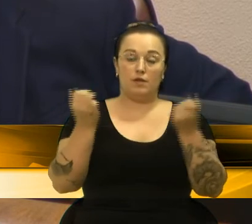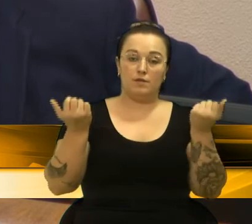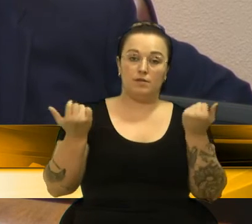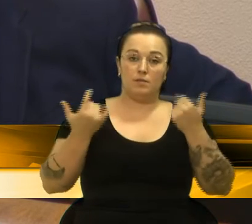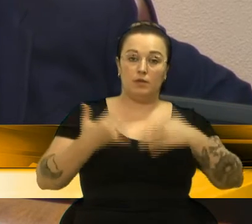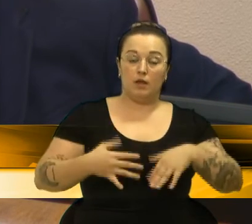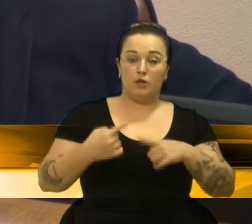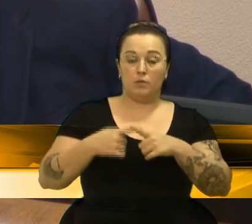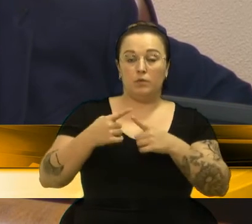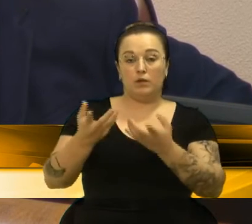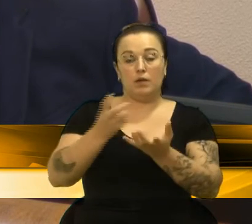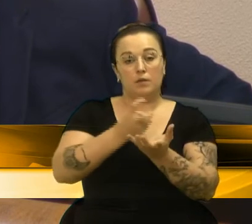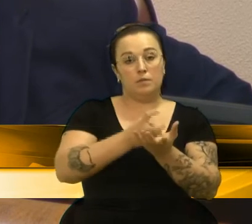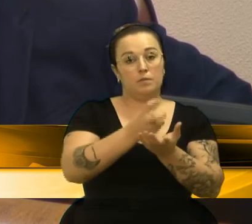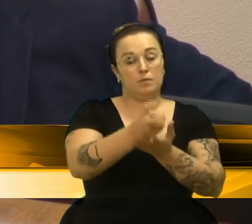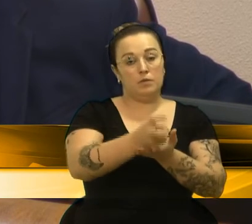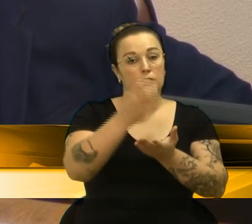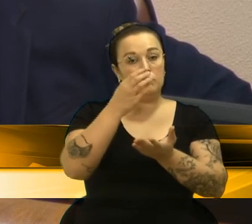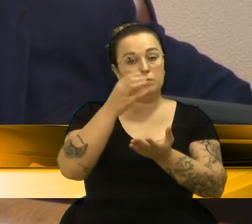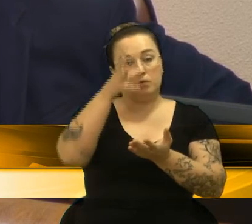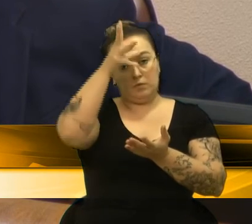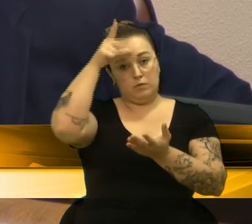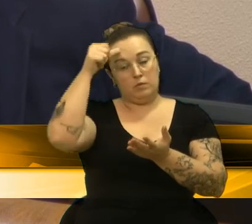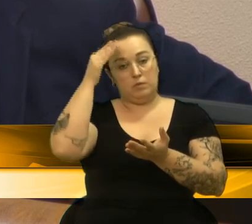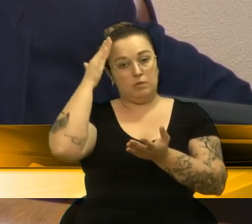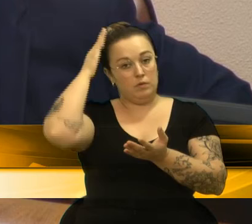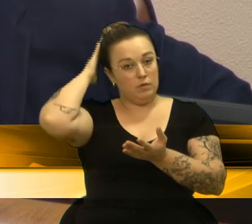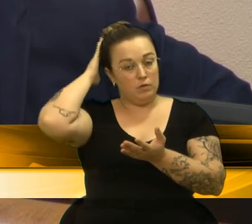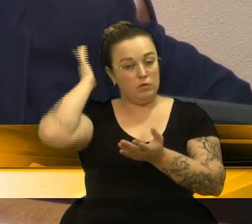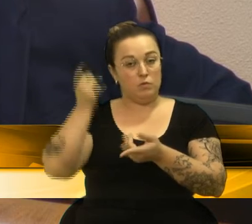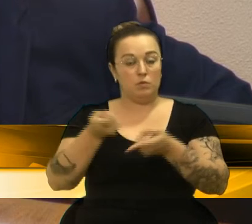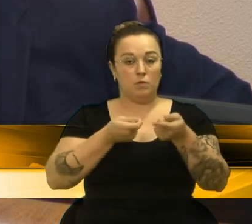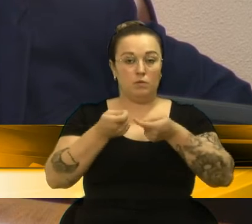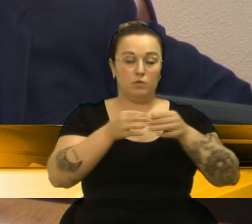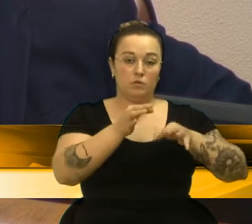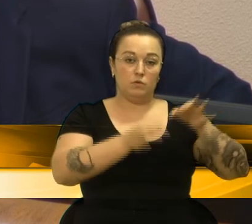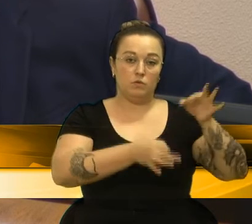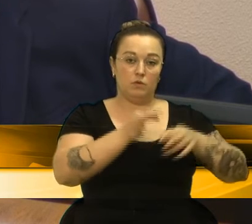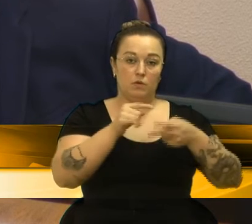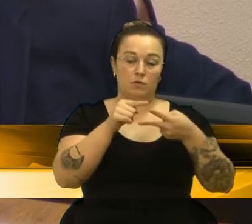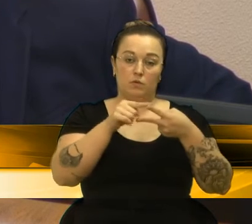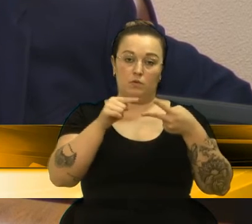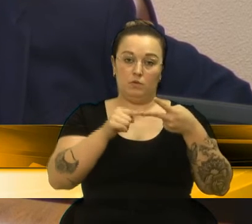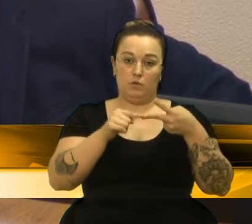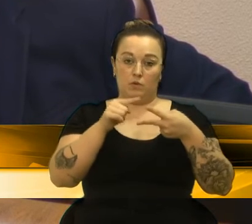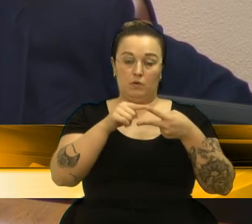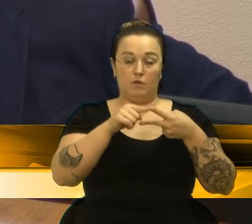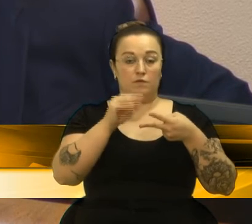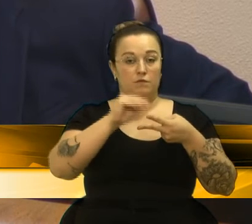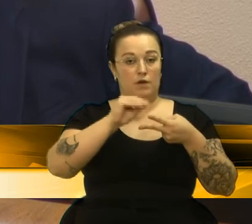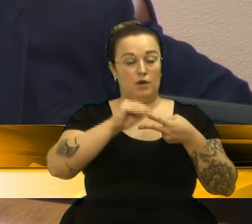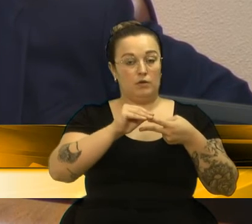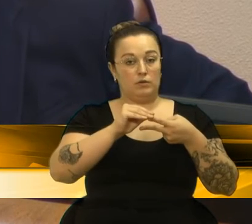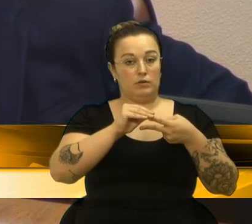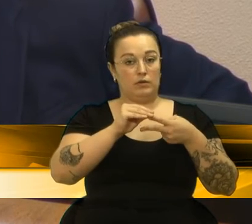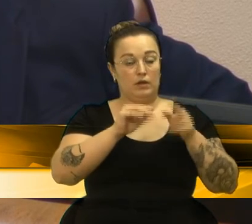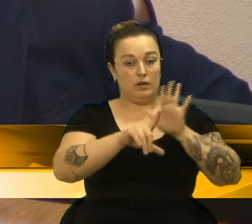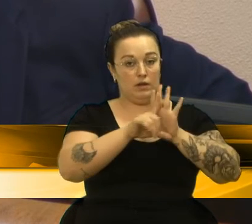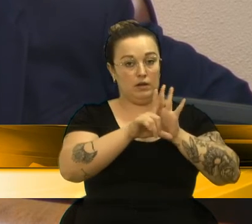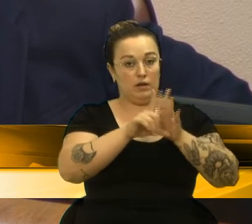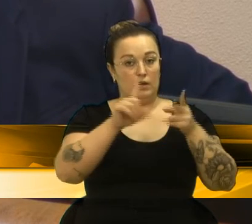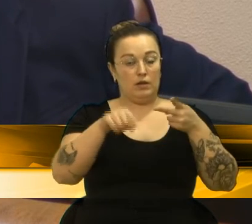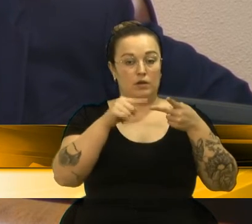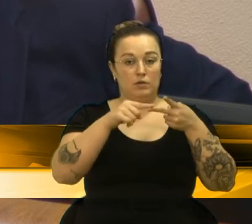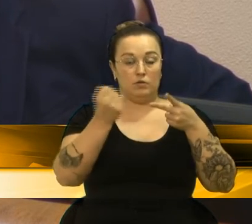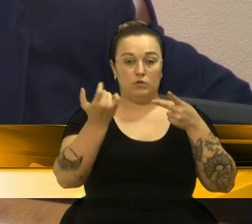do mandato do acusado, pelo que se torna passivo de controle judicial sobre esses dois aspectos, ou seja, quanto à regularidade do procedimento e à existência dos